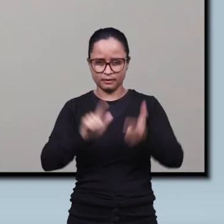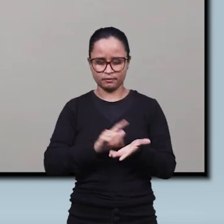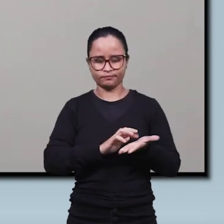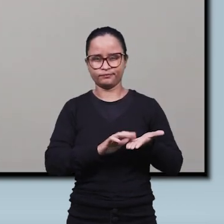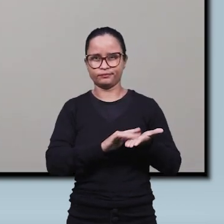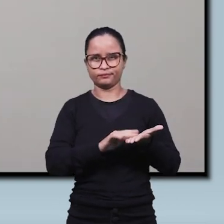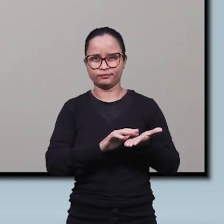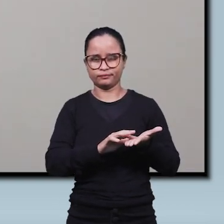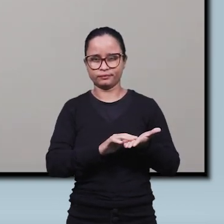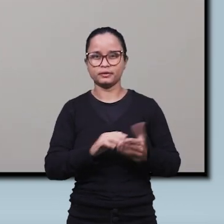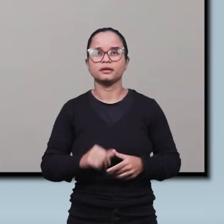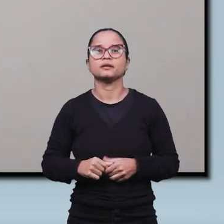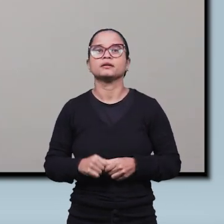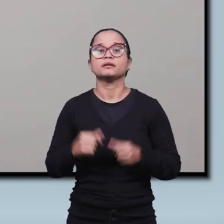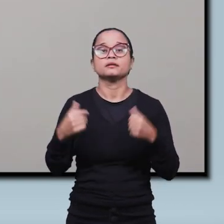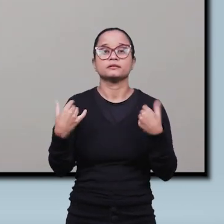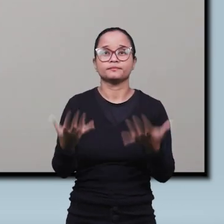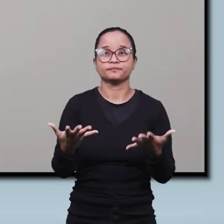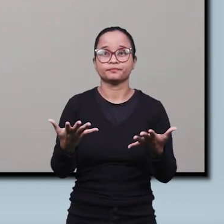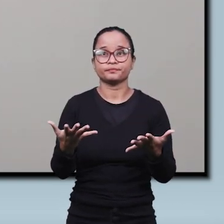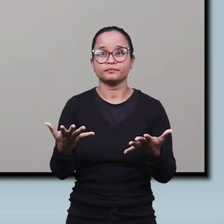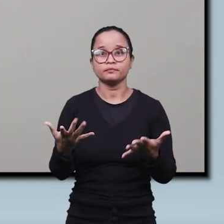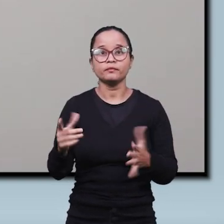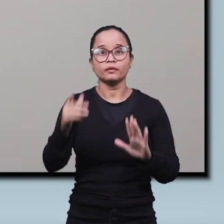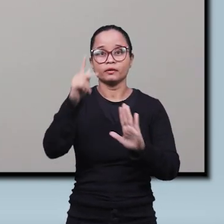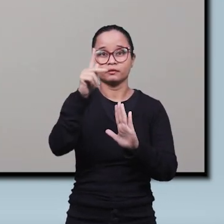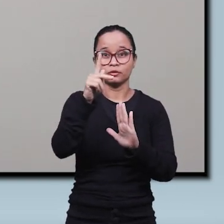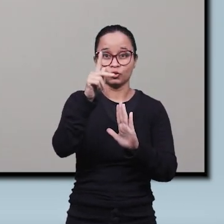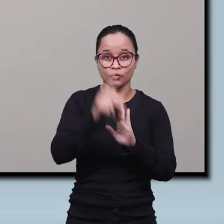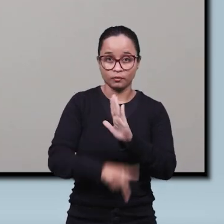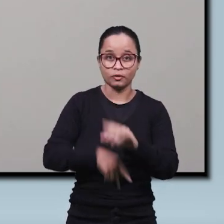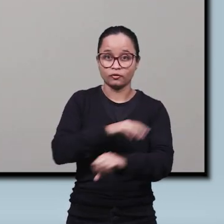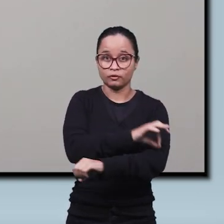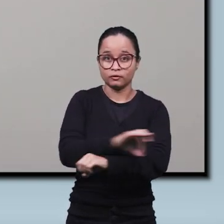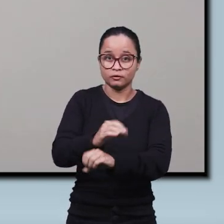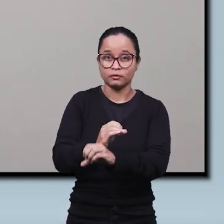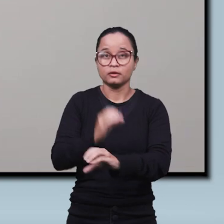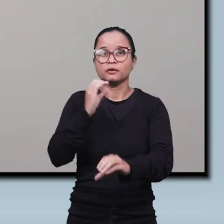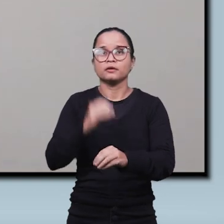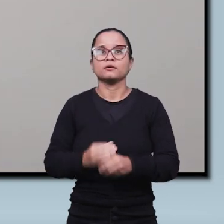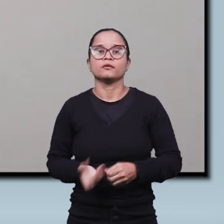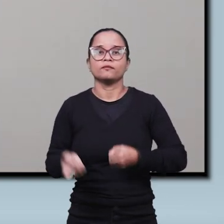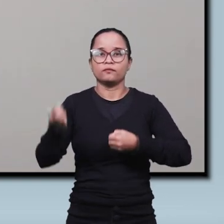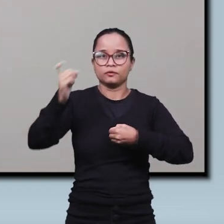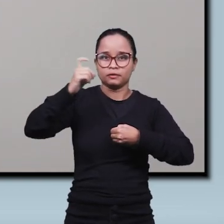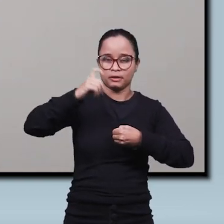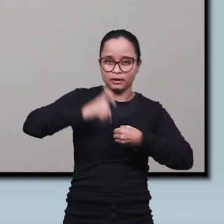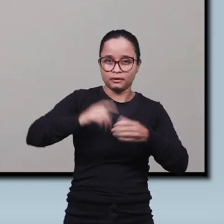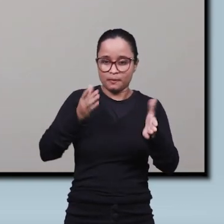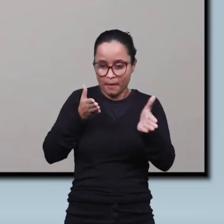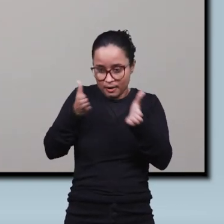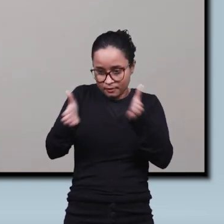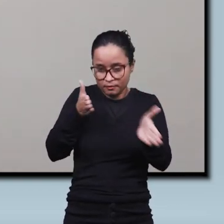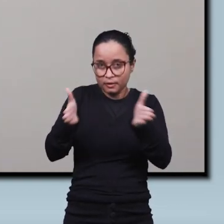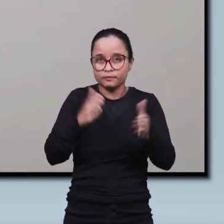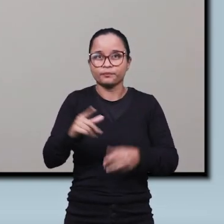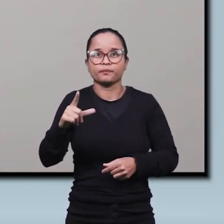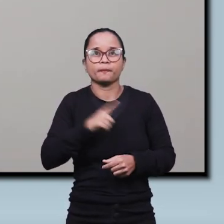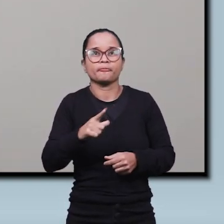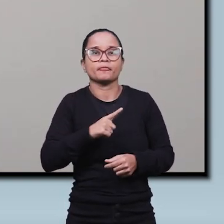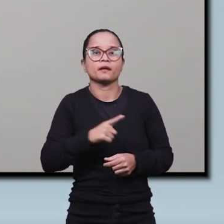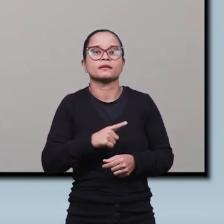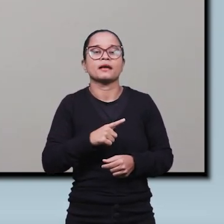né? Que inclusive nos projetos arquitetônicos voltados para a acessibilidade,